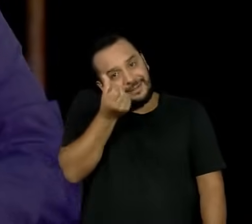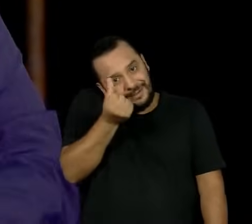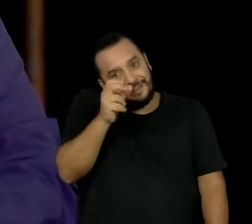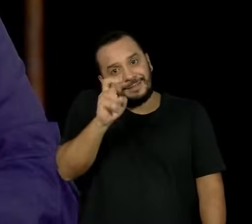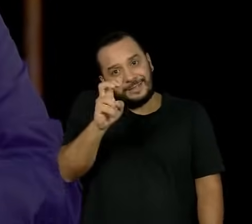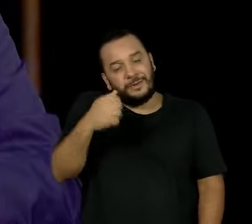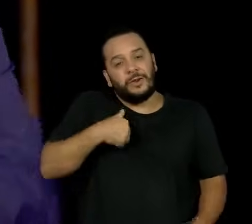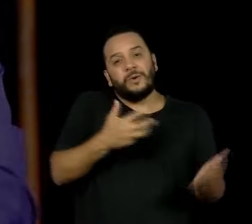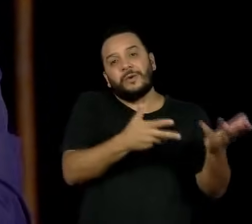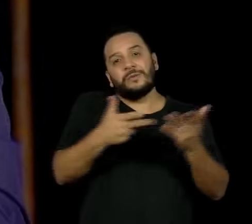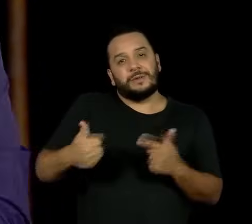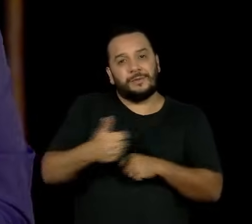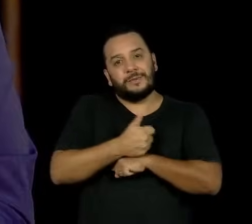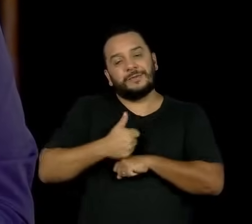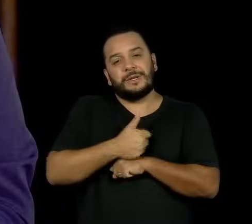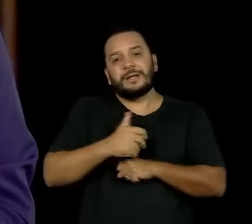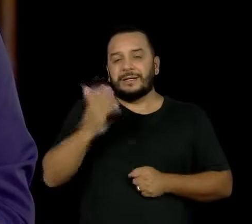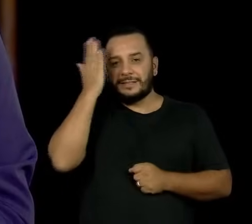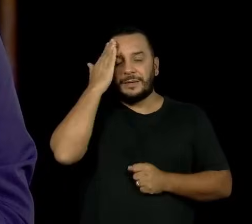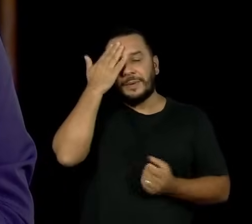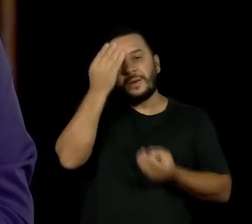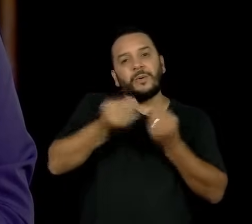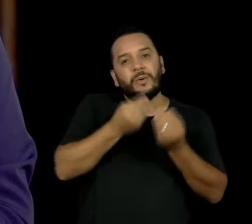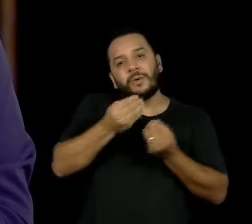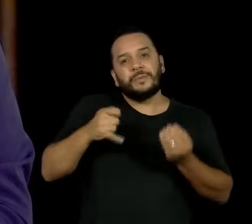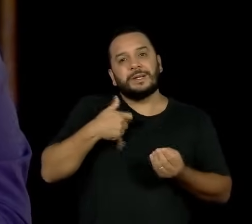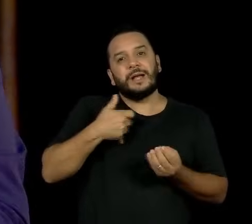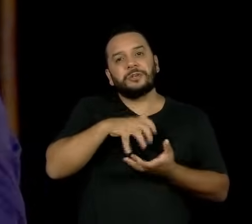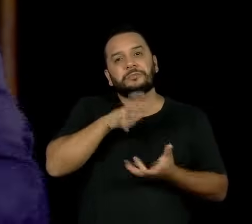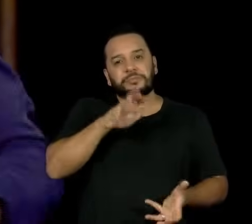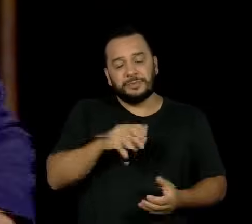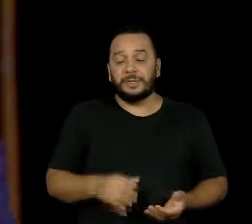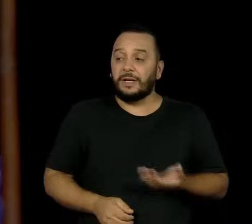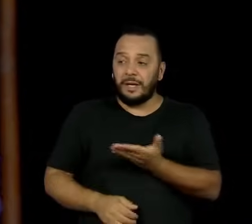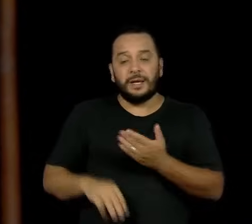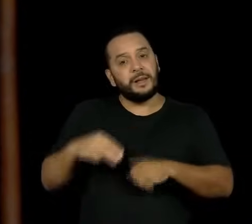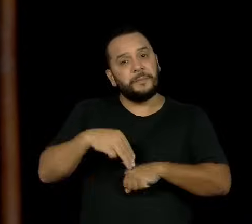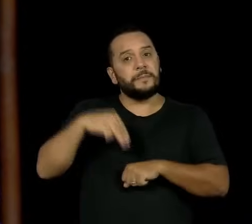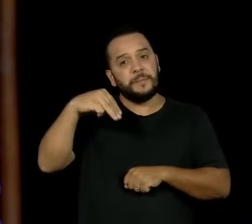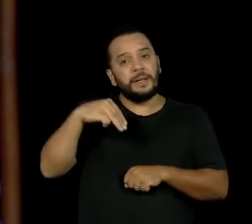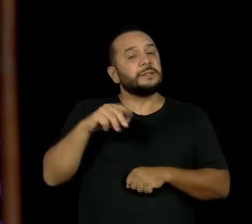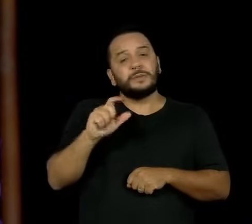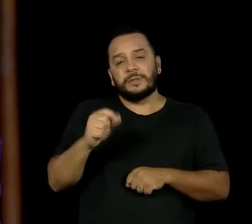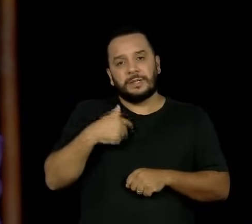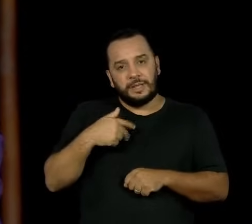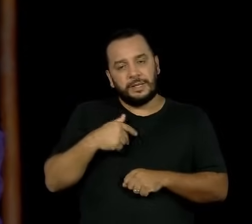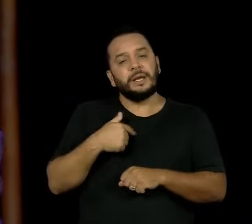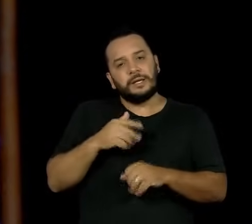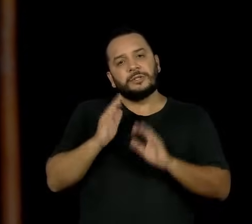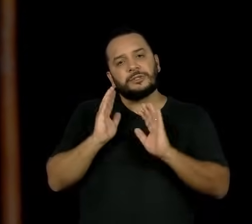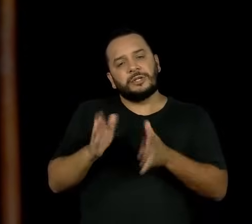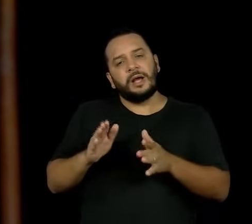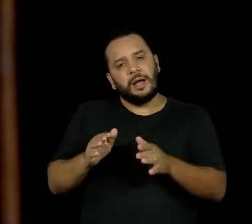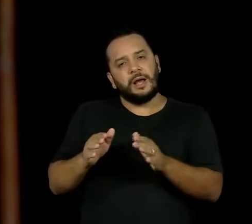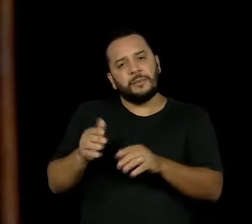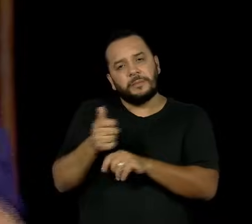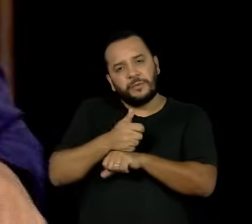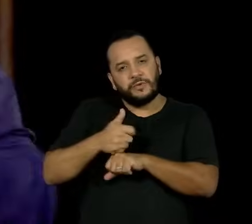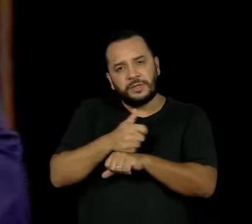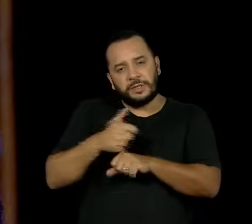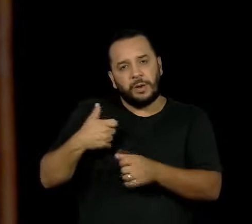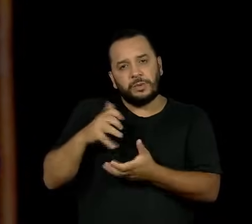para saber mais sobre o envelhecer. Ele é mestre em gerontologia e